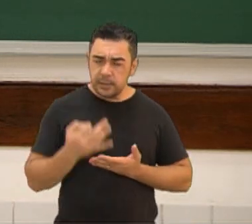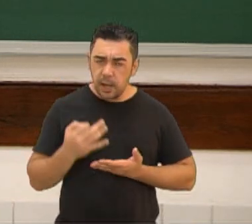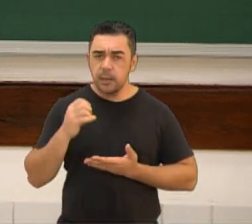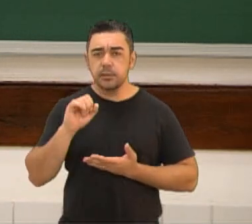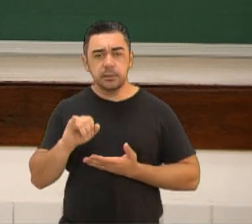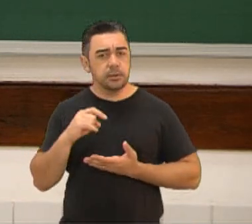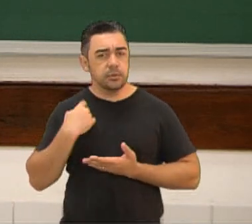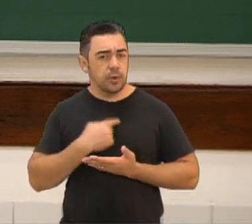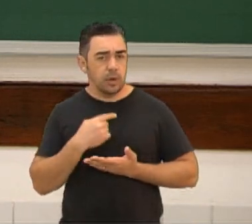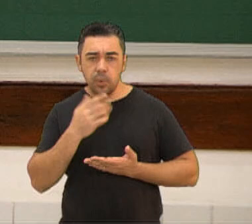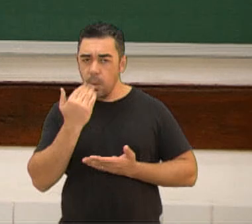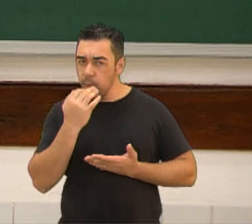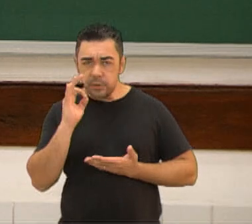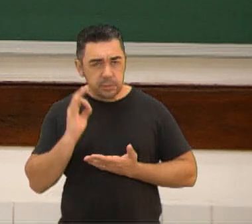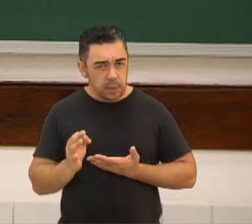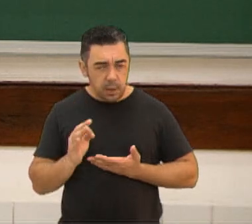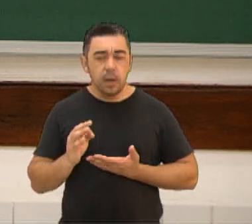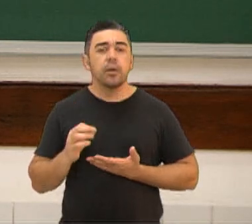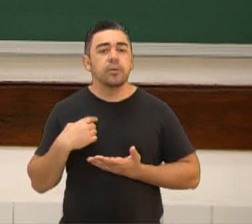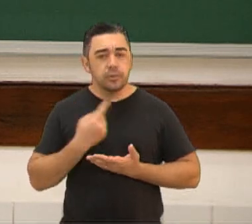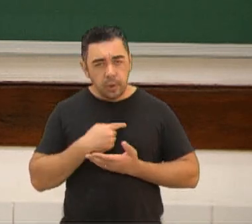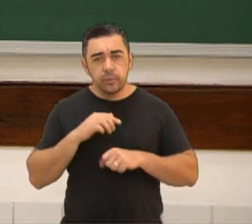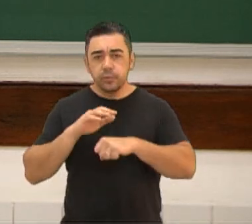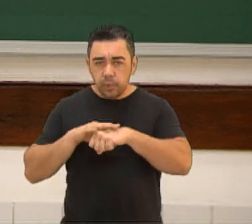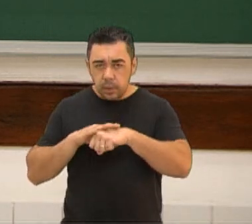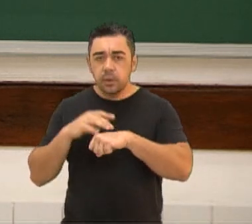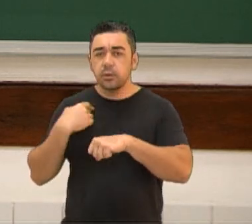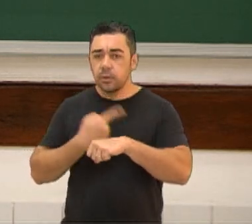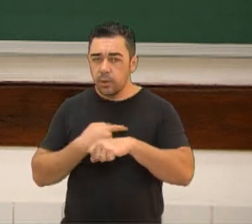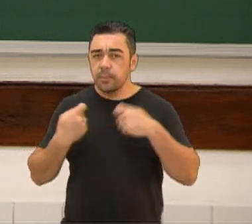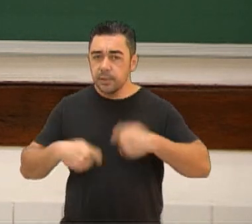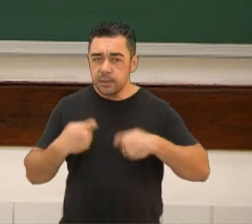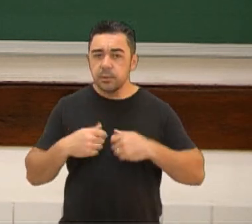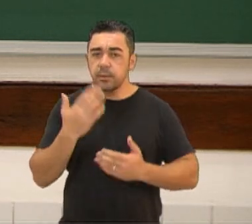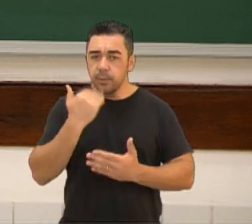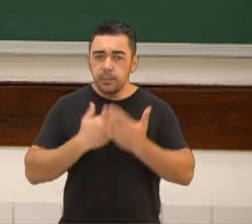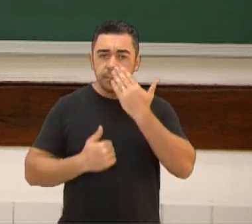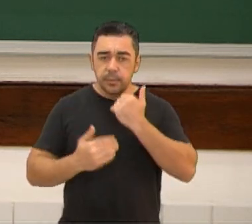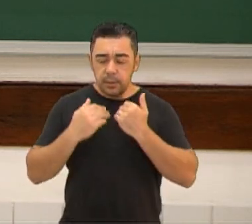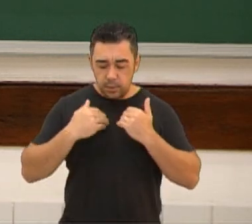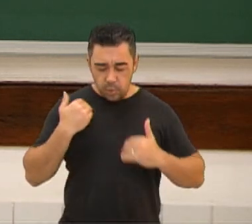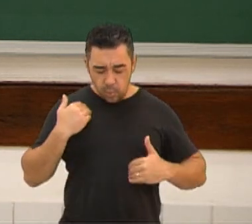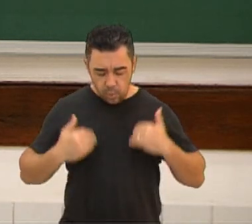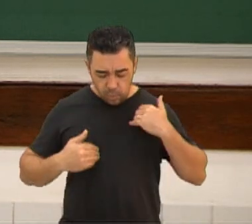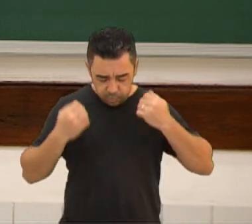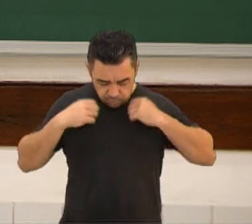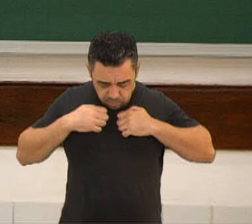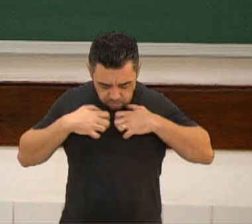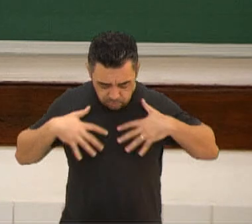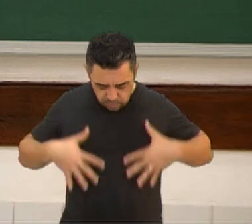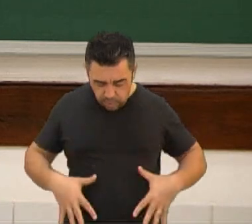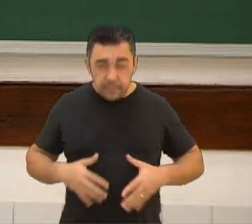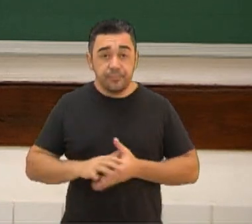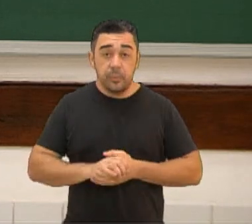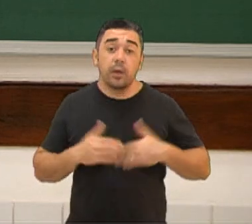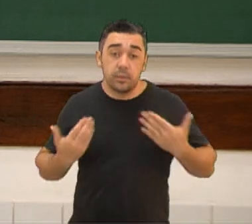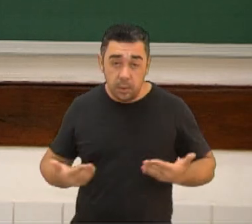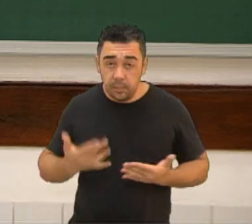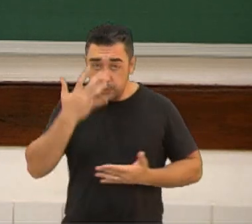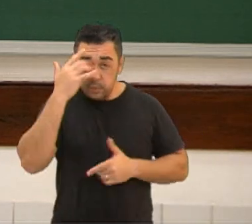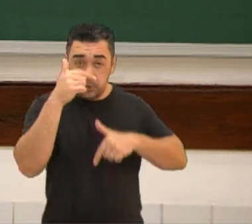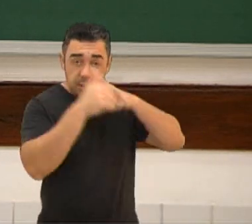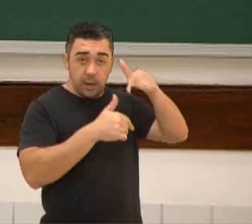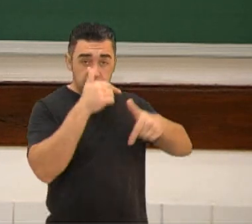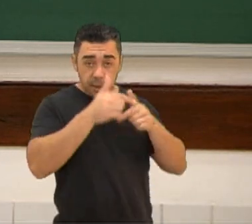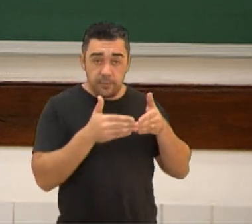gente fica doente. A gente se alimenta porque a gente precisa de nutrientes. E eles, não tendo os nutrientes suficientes, o que